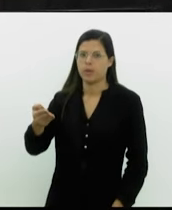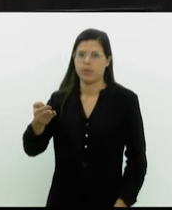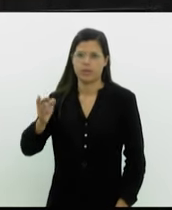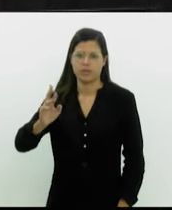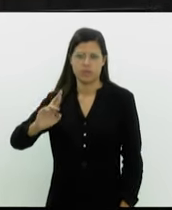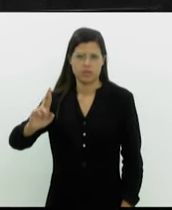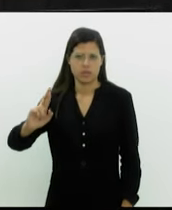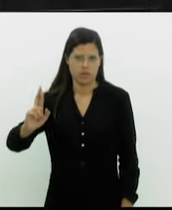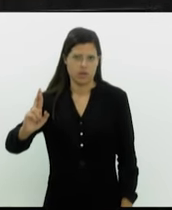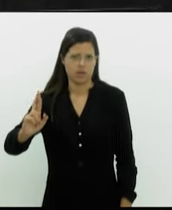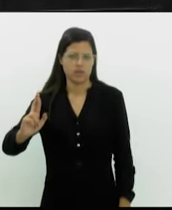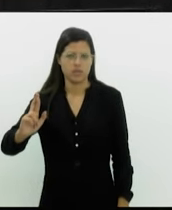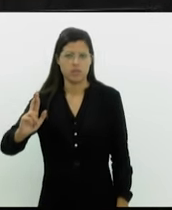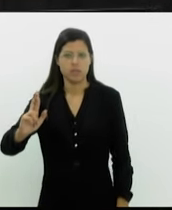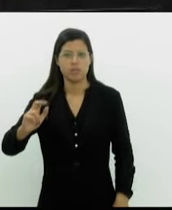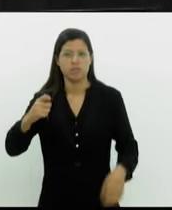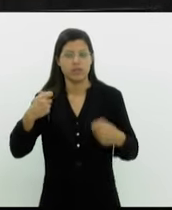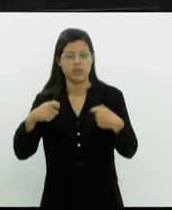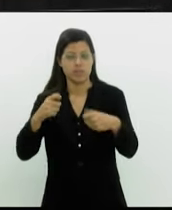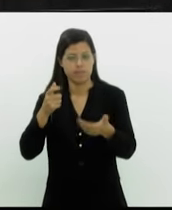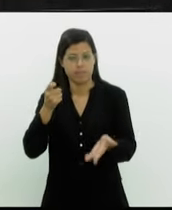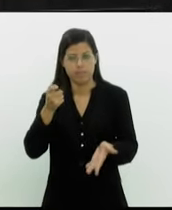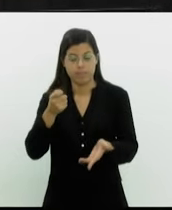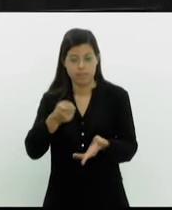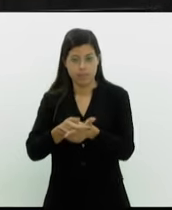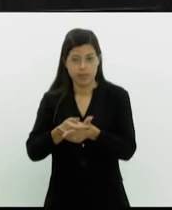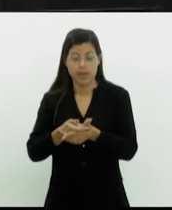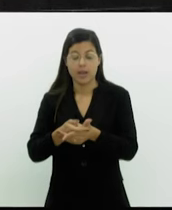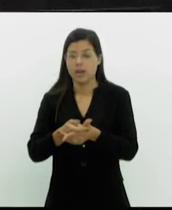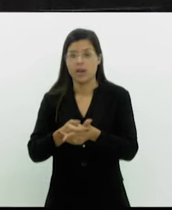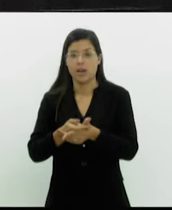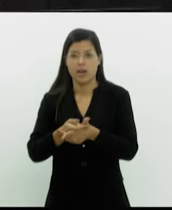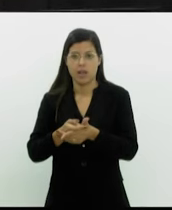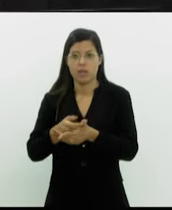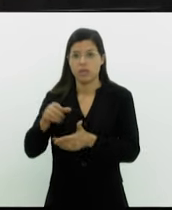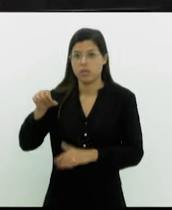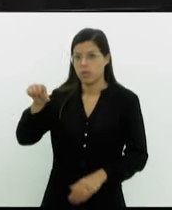reais, teríamos que pagar